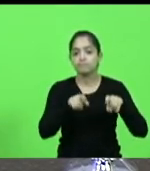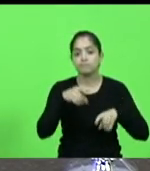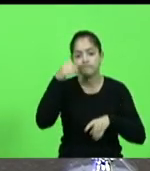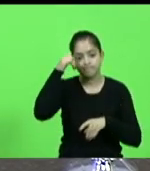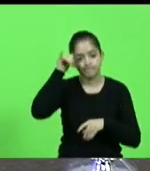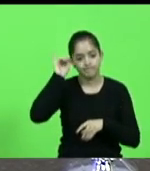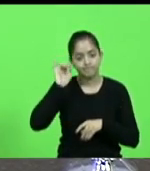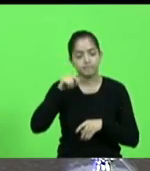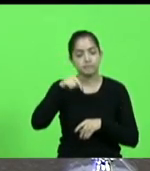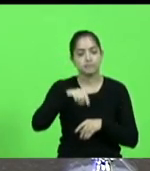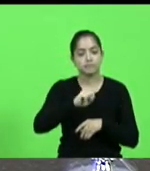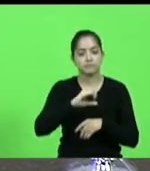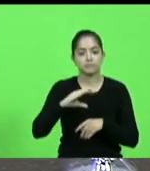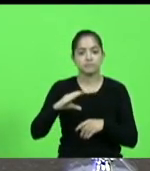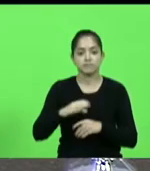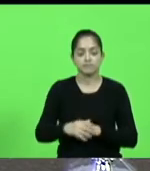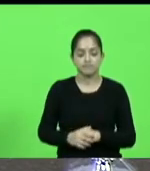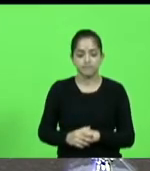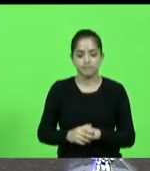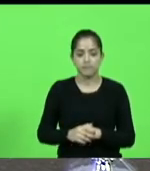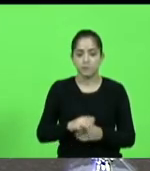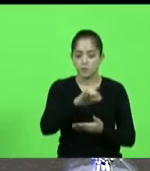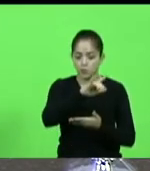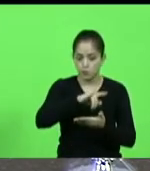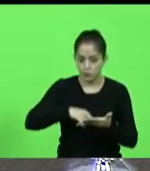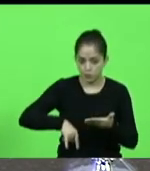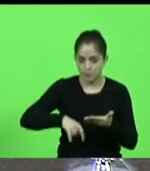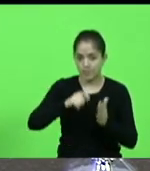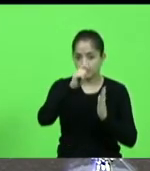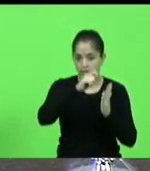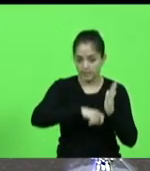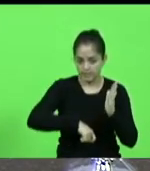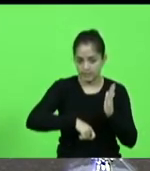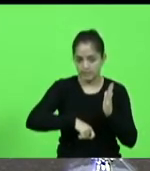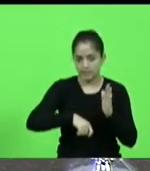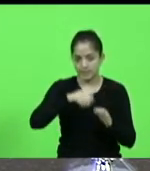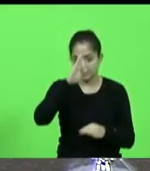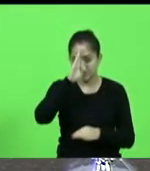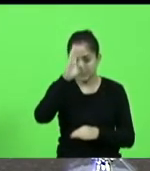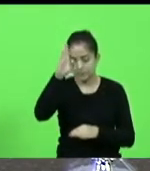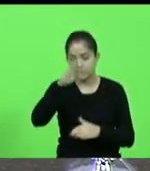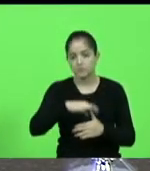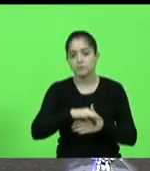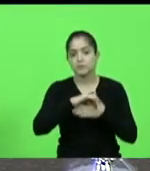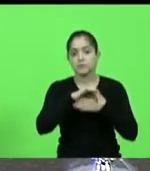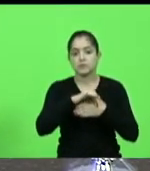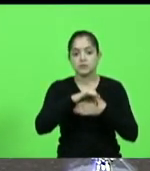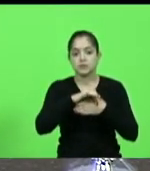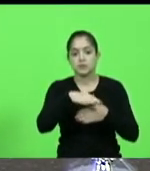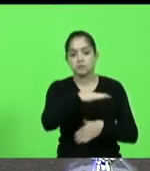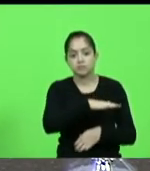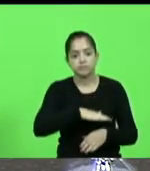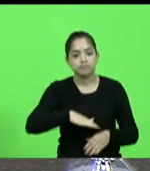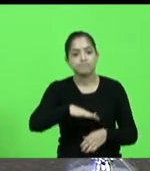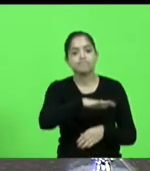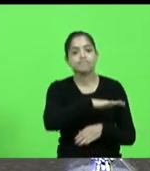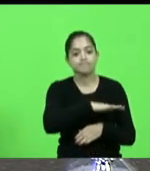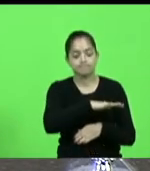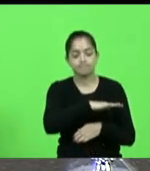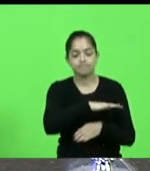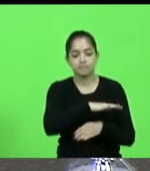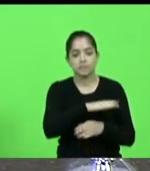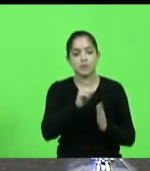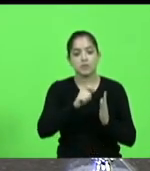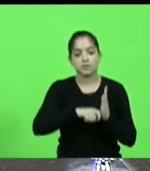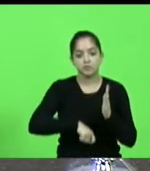Catarina. Documento assinado pelas principais lideranças do agronegócio Barriga Verde,